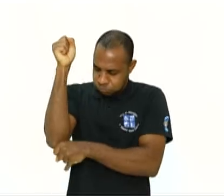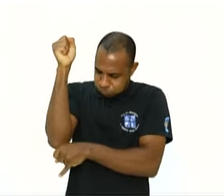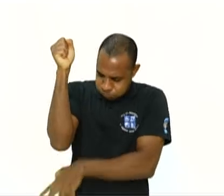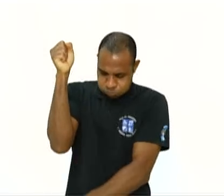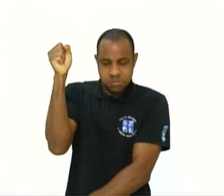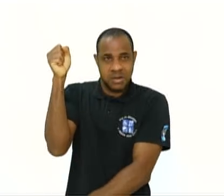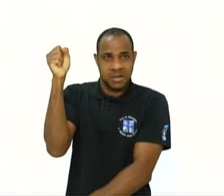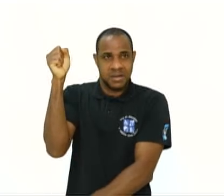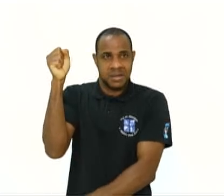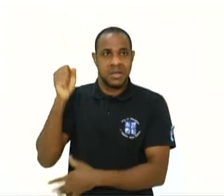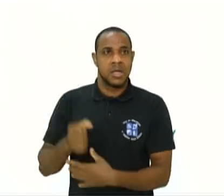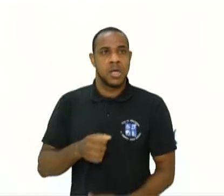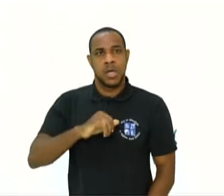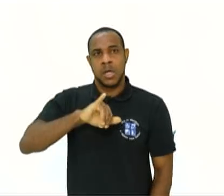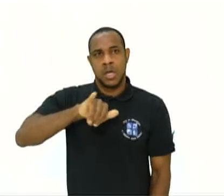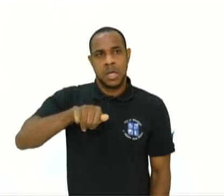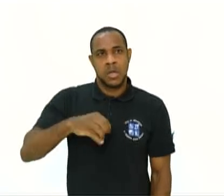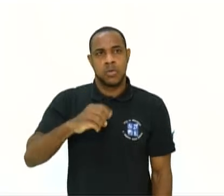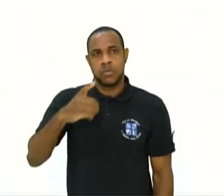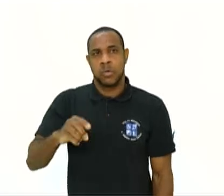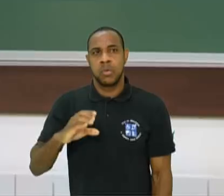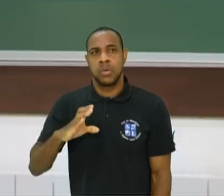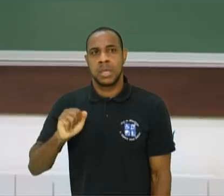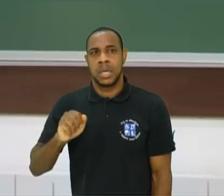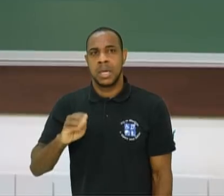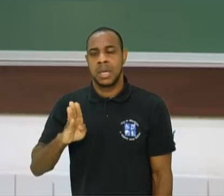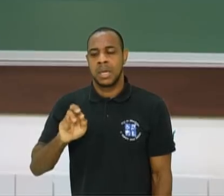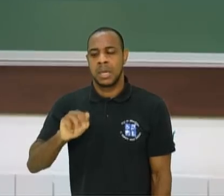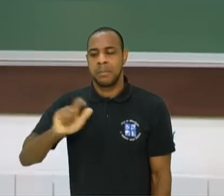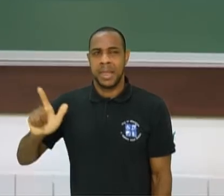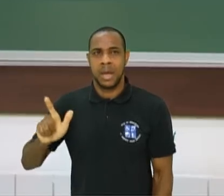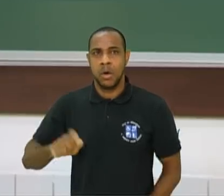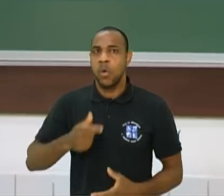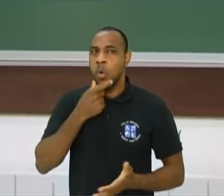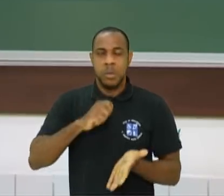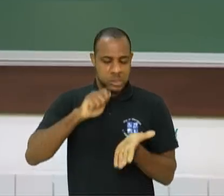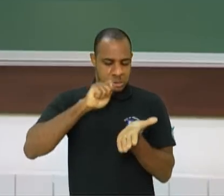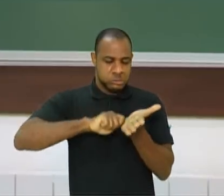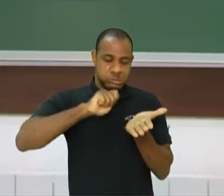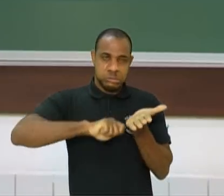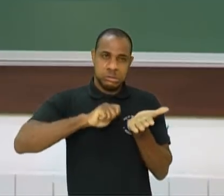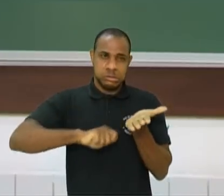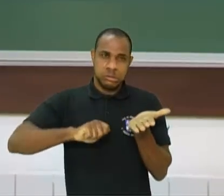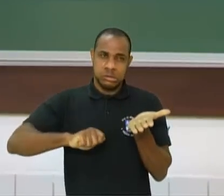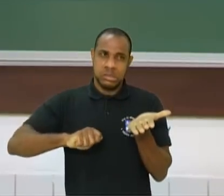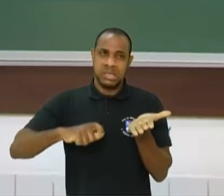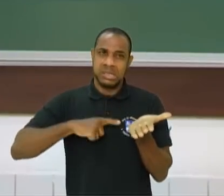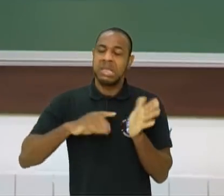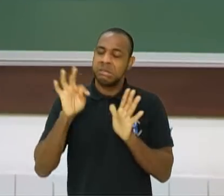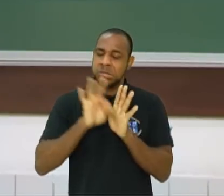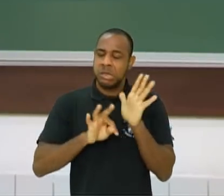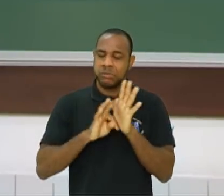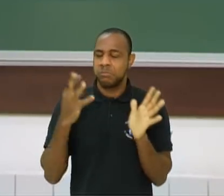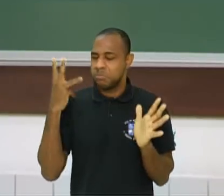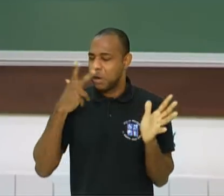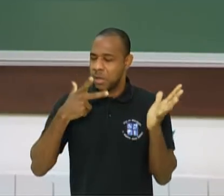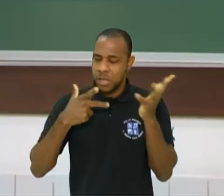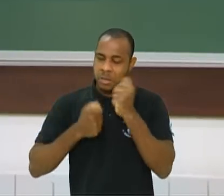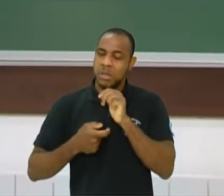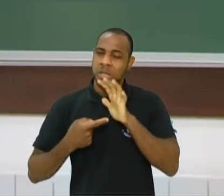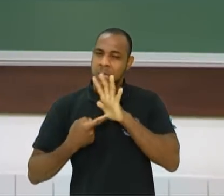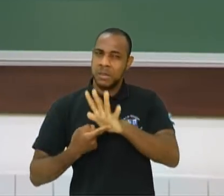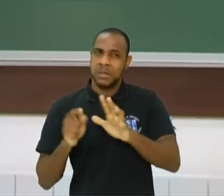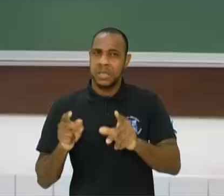João Cabral de Melo Neto, vale a gente falar aqui, né? Foi um grande escritor, tem textos lindíssimos, sempre retratando